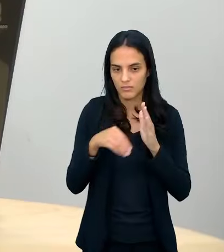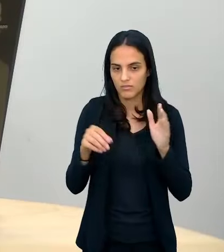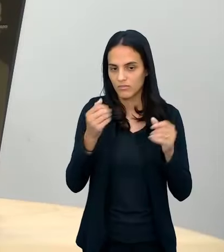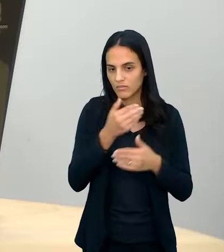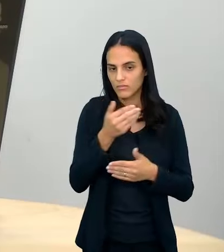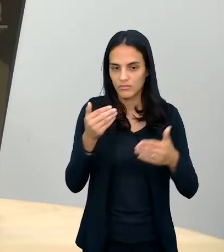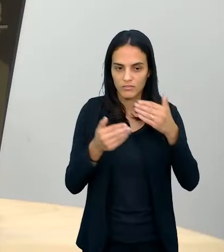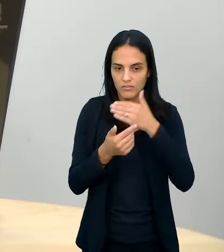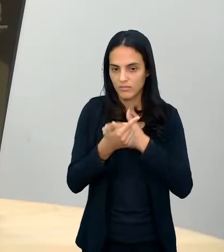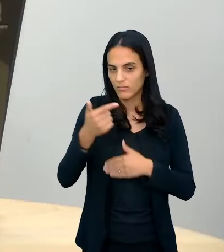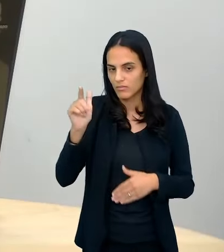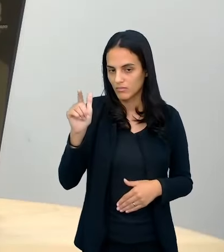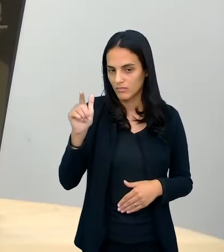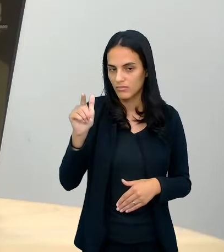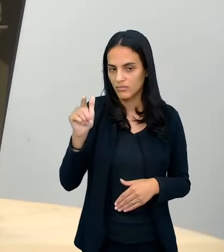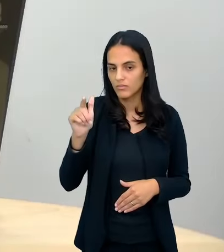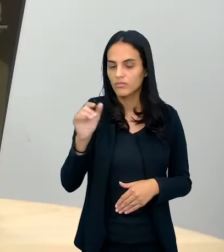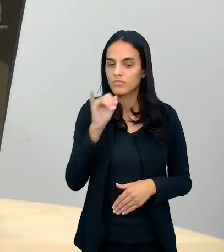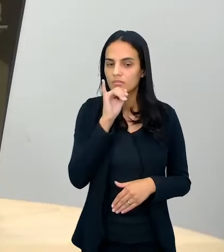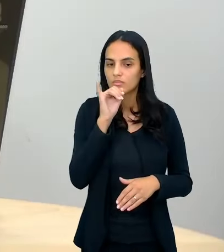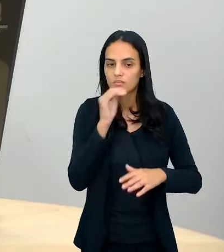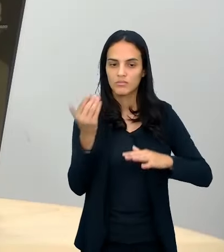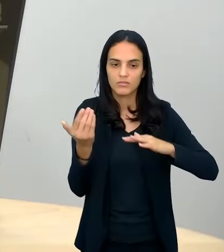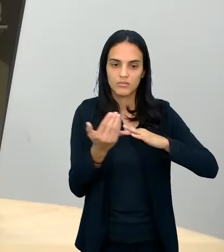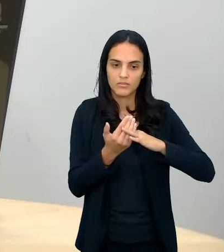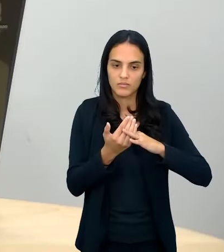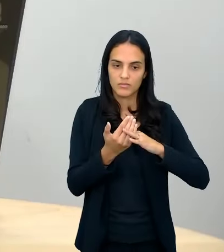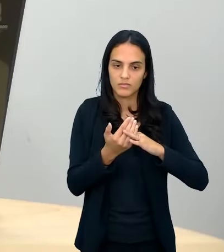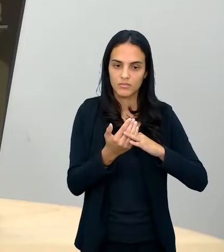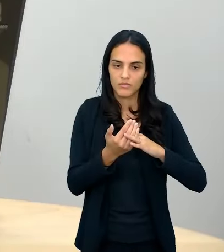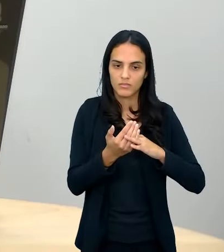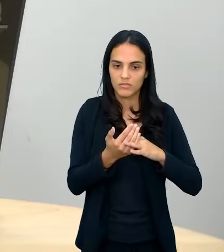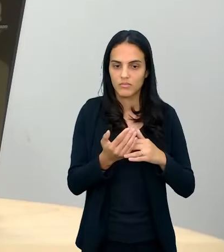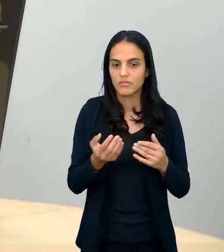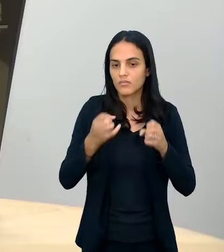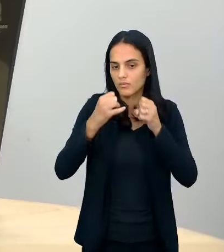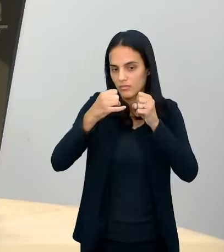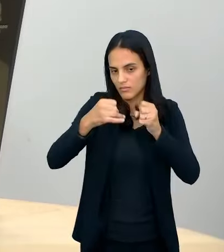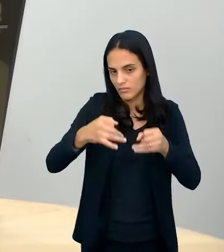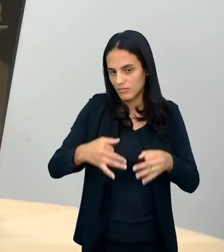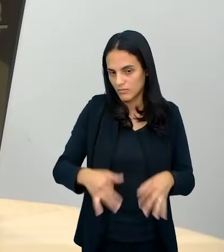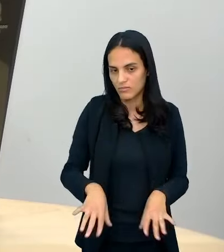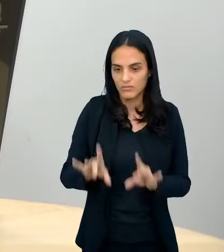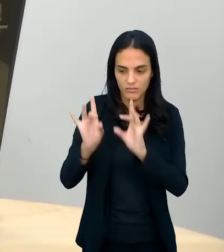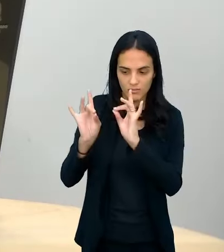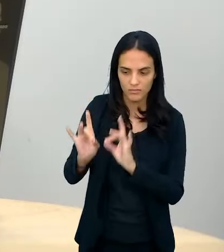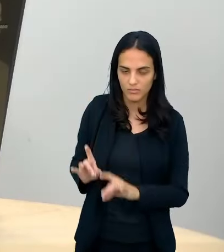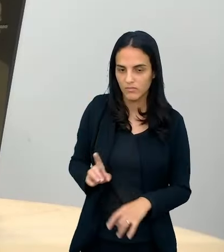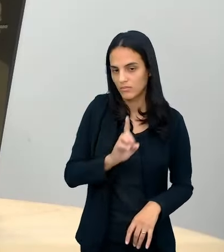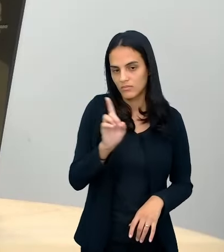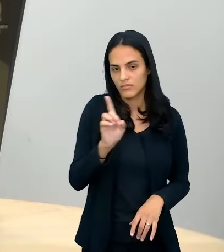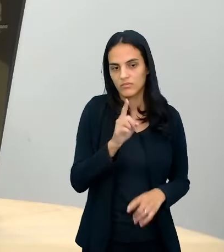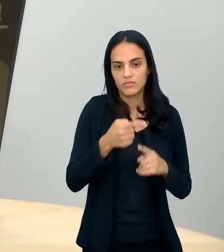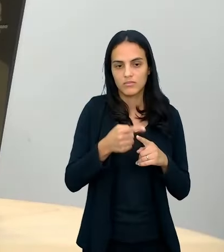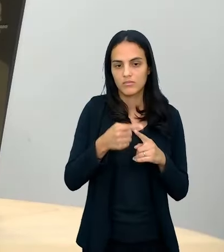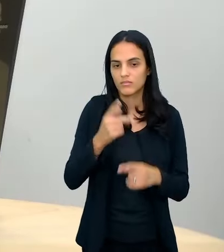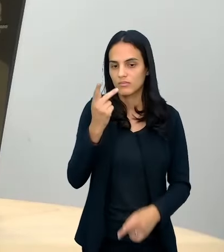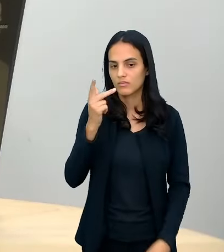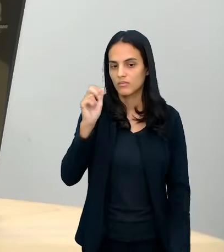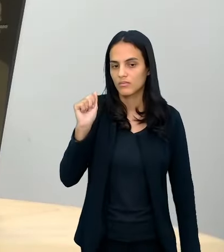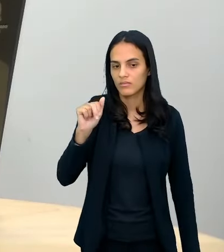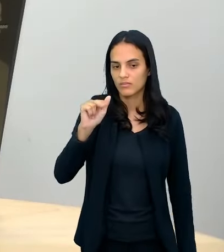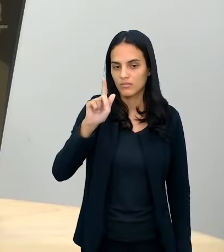outros exemplos de integração, tá? Só que eu não vou explicar e esmiuçar, porque a Paula ela vai